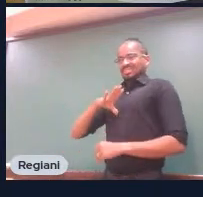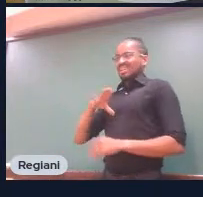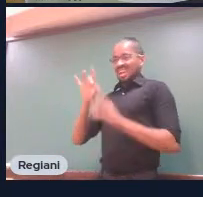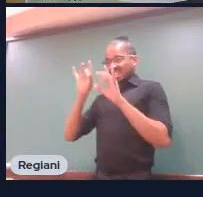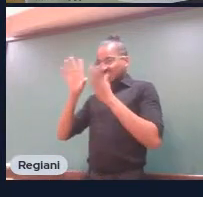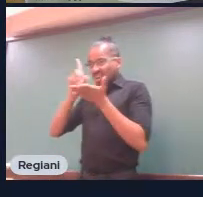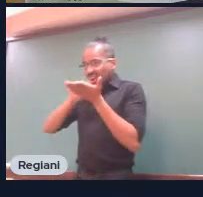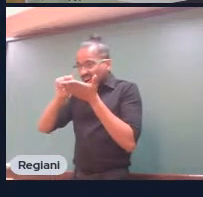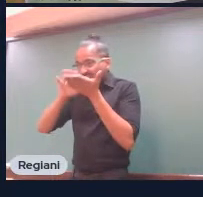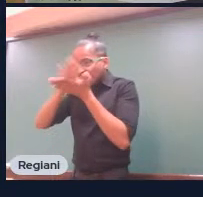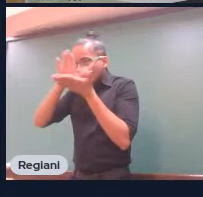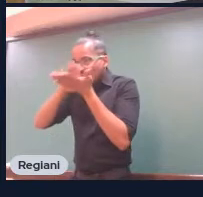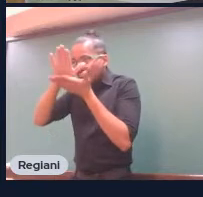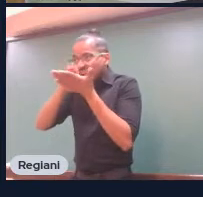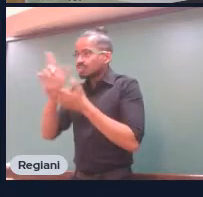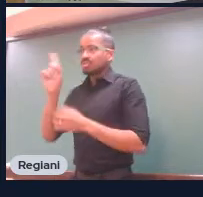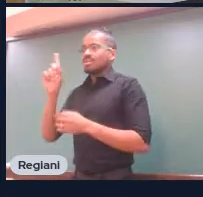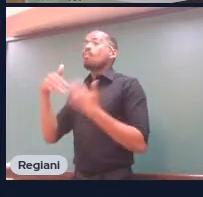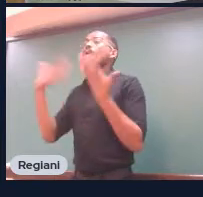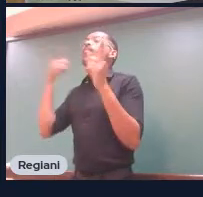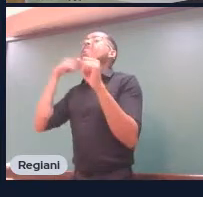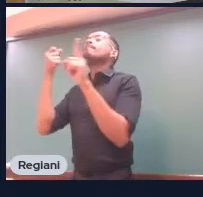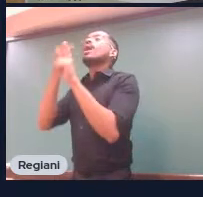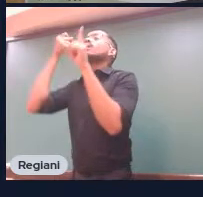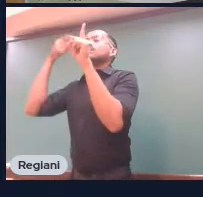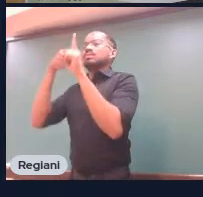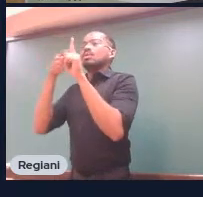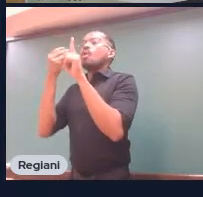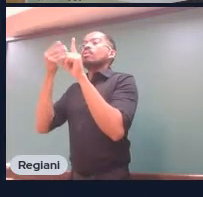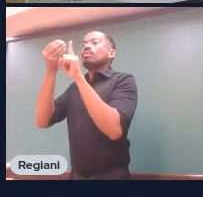o impacto, né,